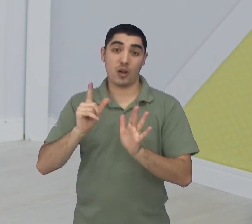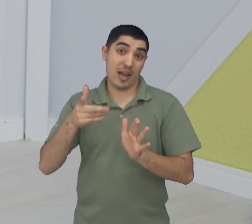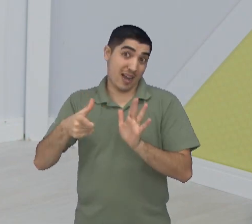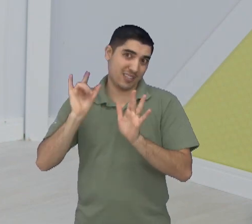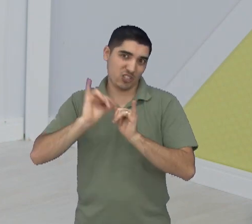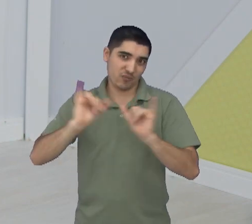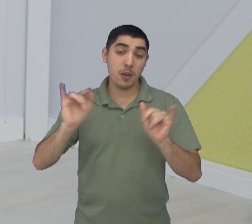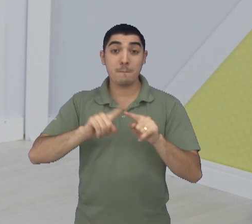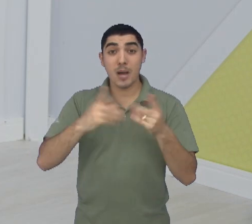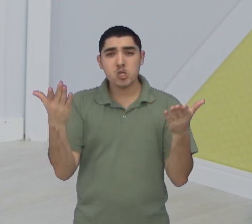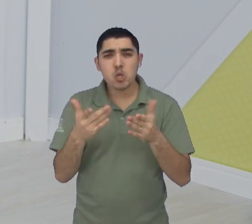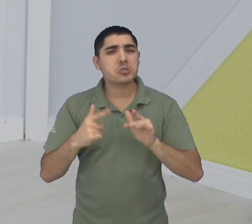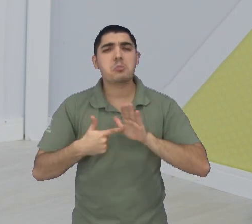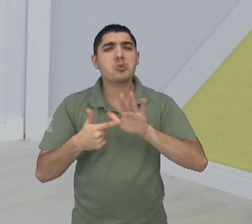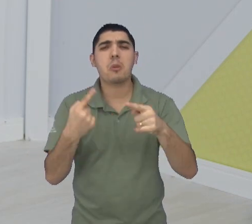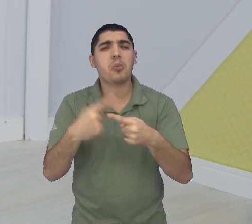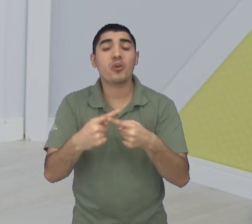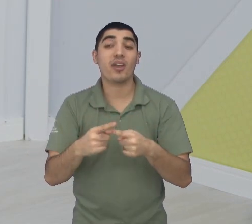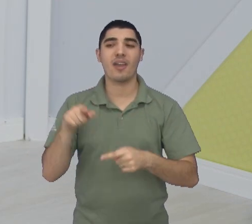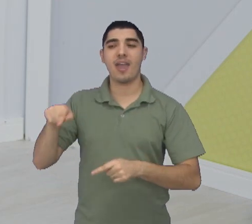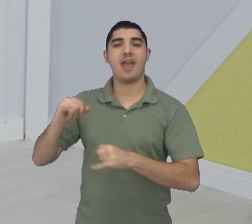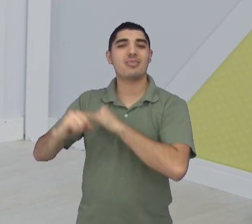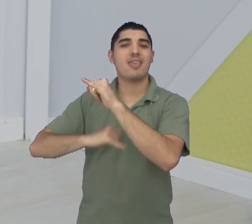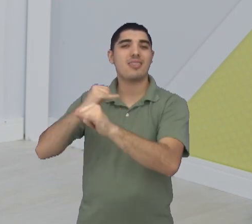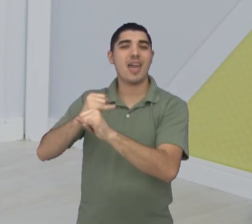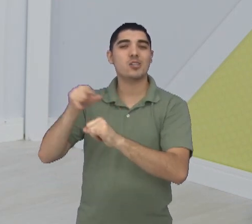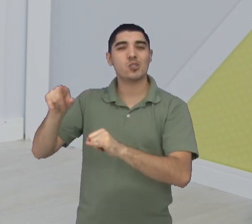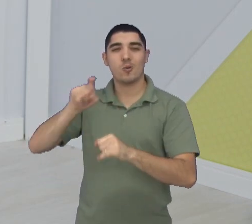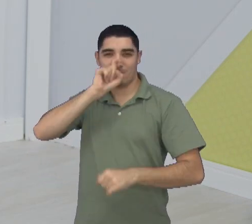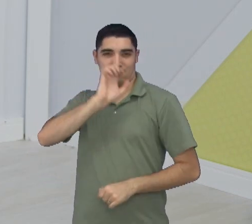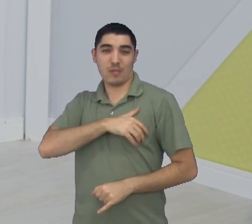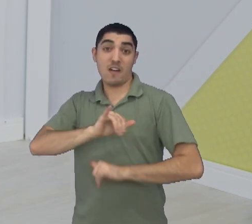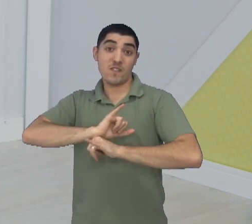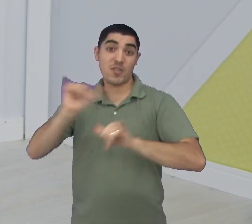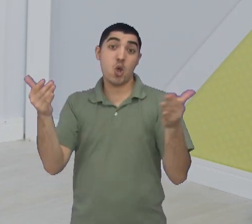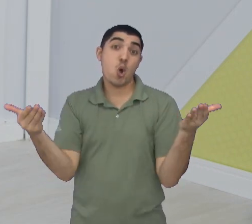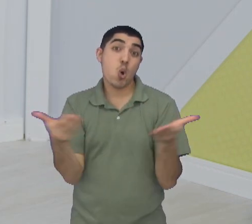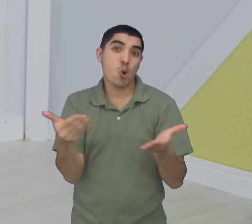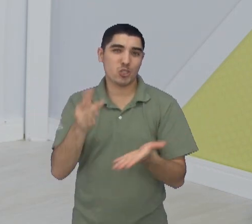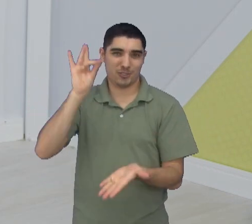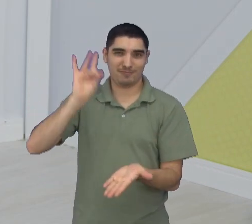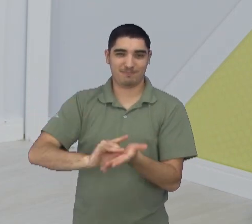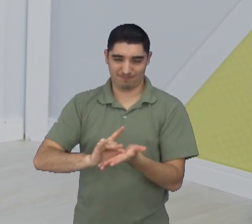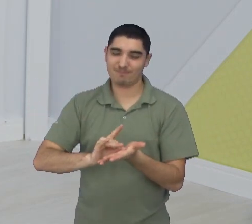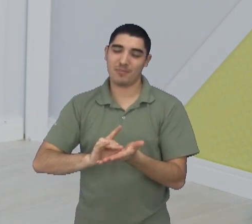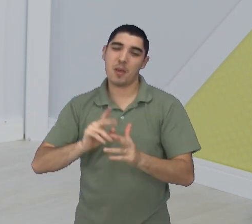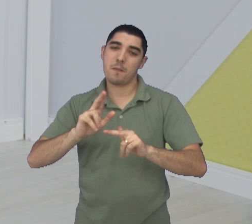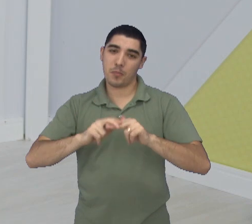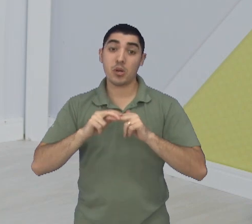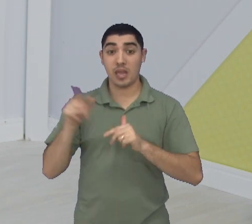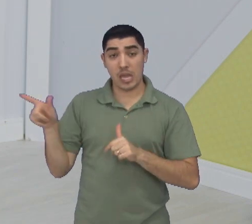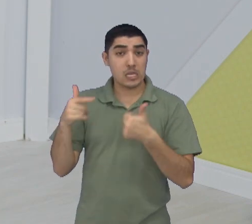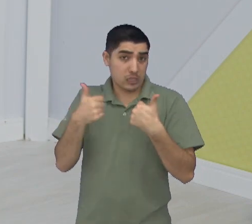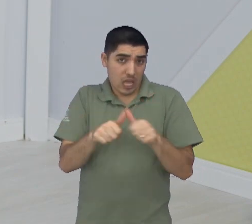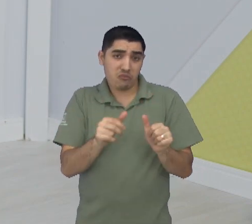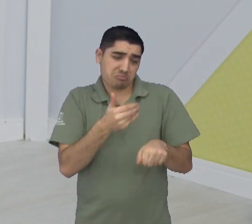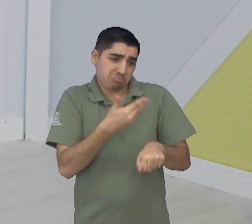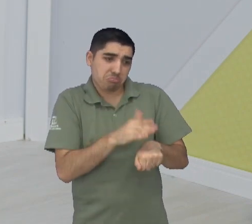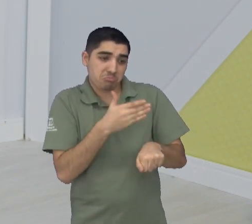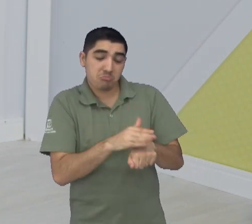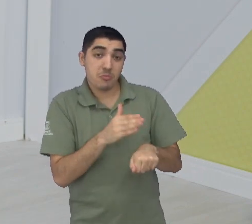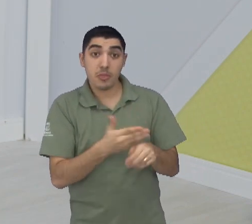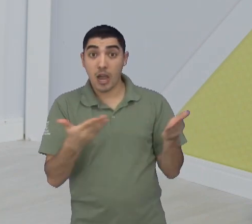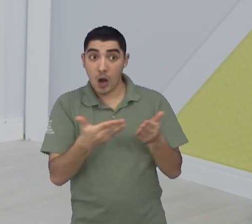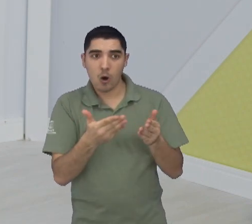hoje, então por isso já está confirmado aí, ó, com carimbo, o João Gabriel já estava treinando com o time, enfim, mas agora, Paulo, já está